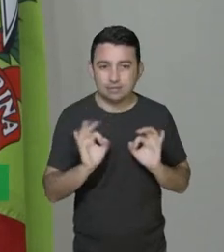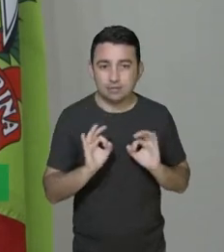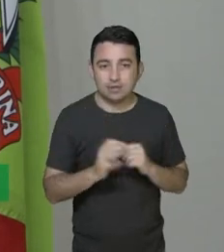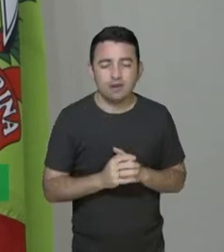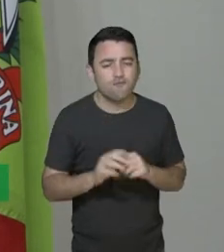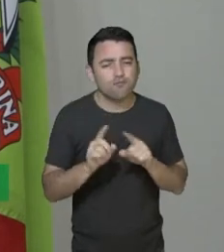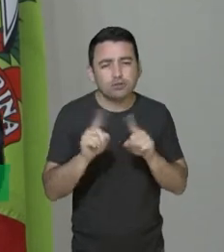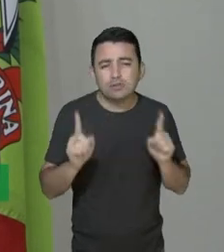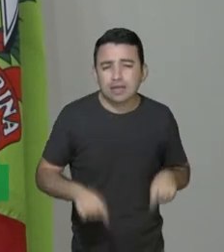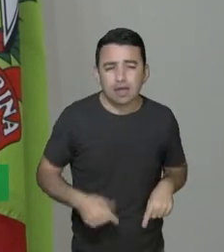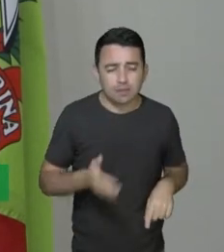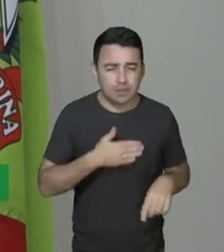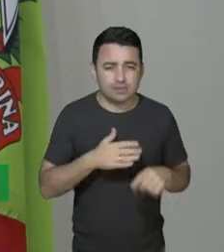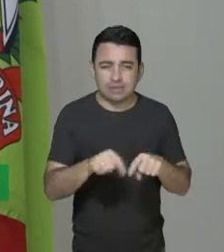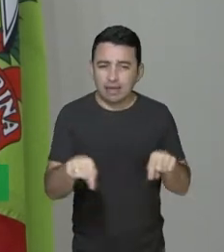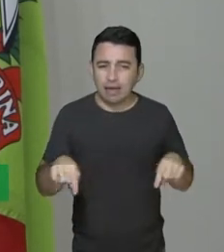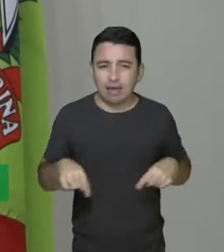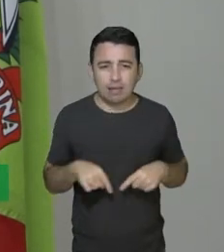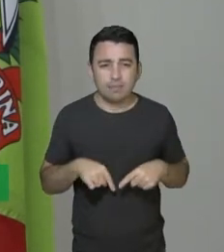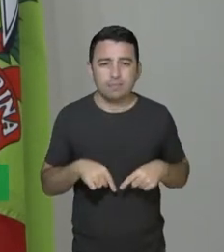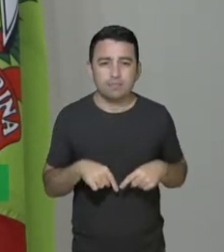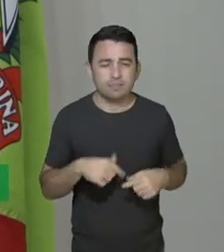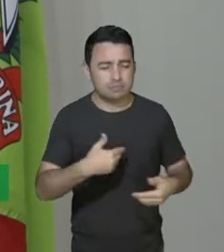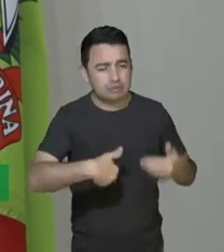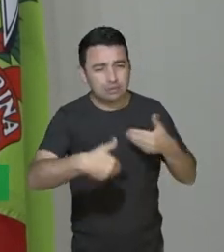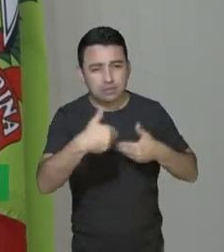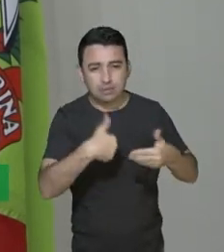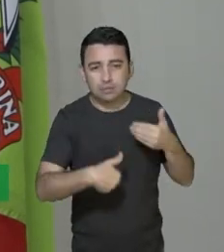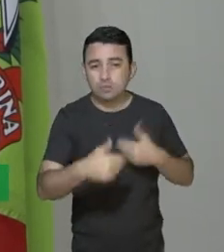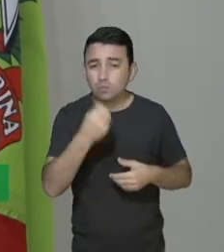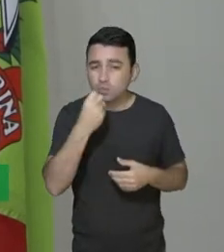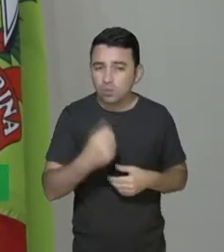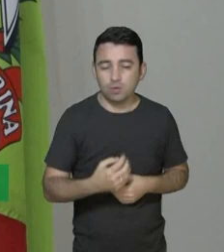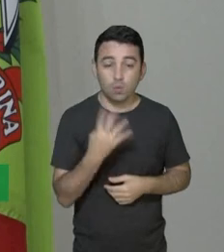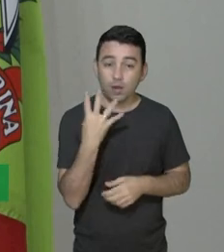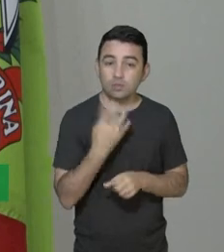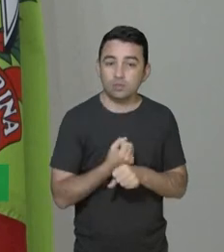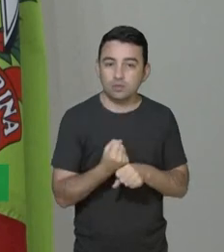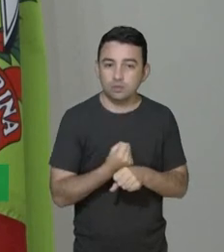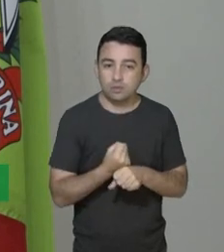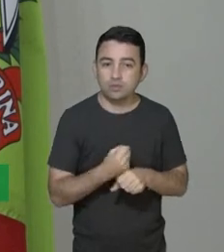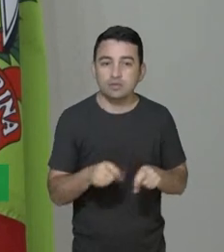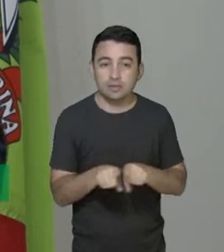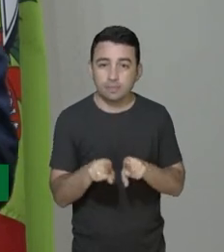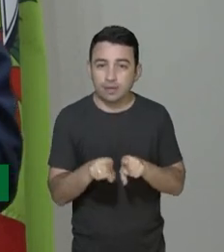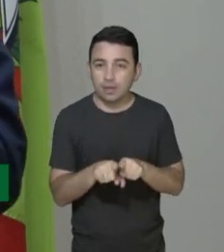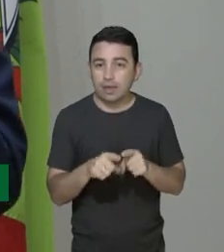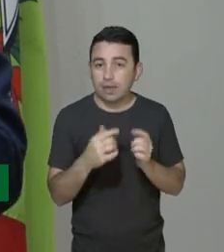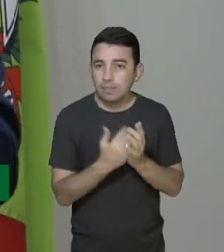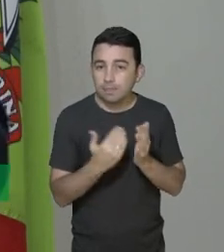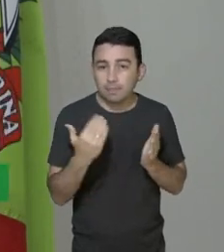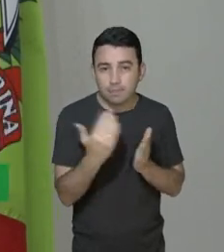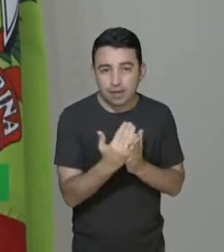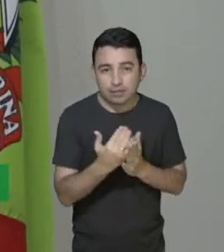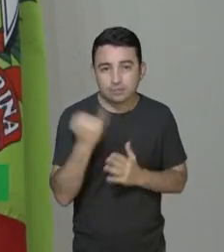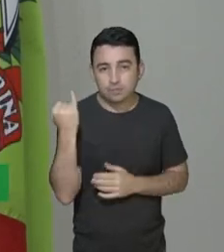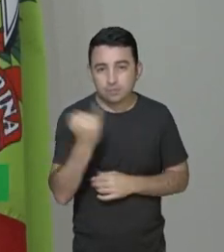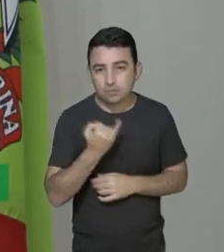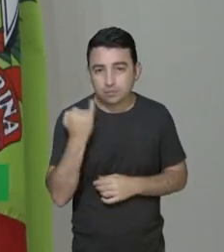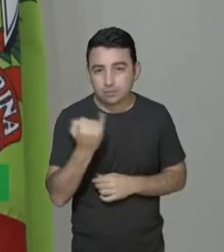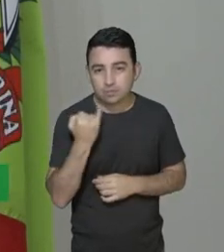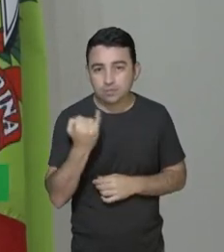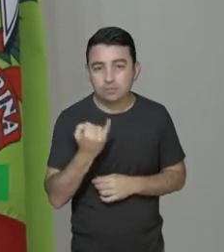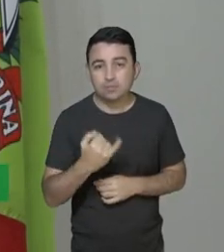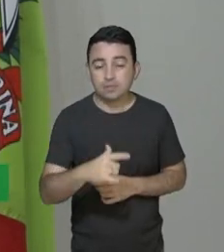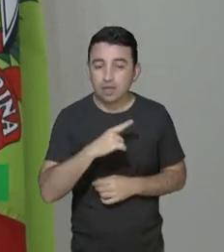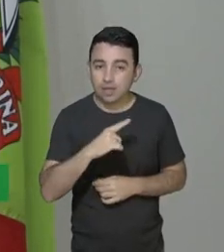funcionários do gabinete, que muito bem me trataram esses 4 anos. E a maior importância da minha vida, tenho